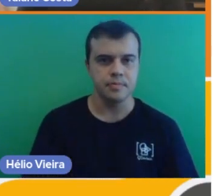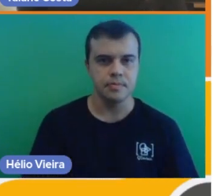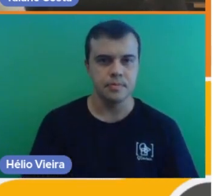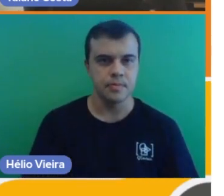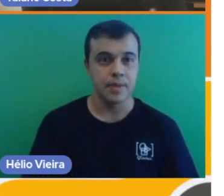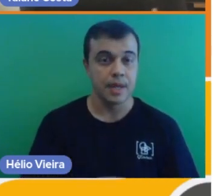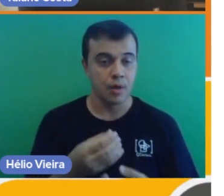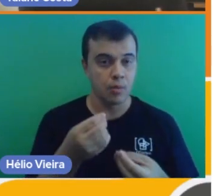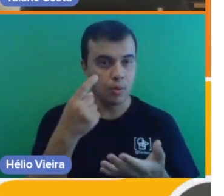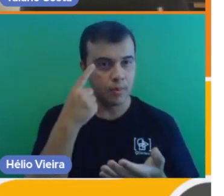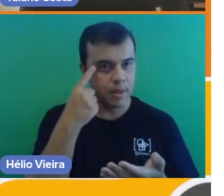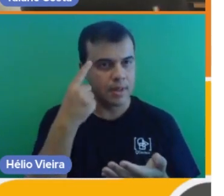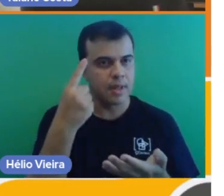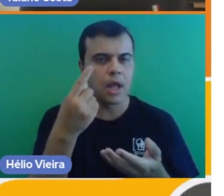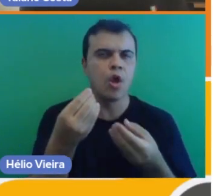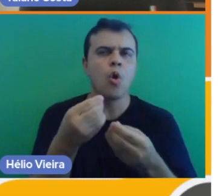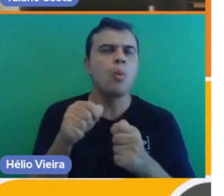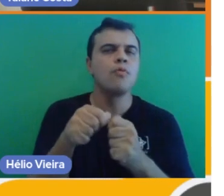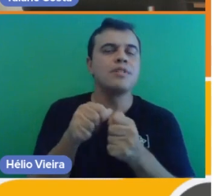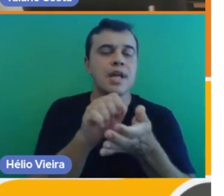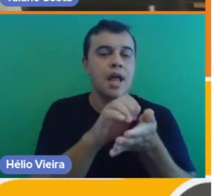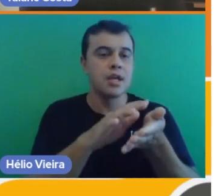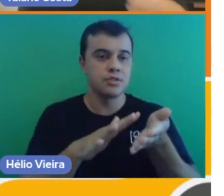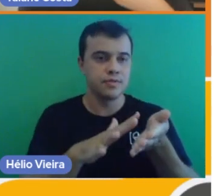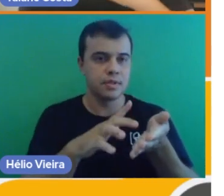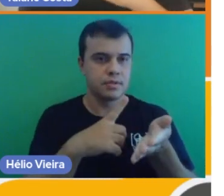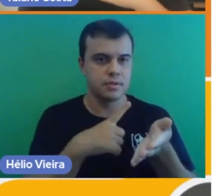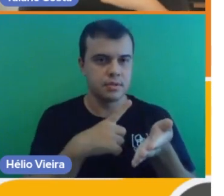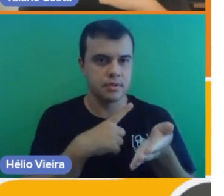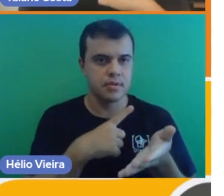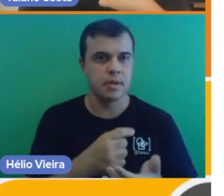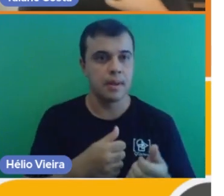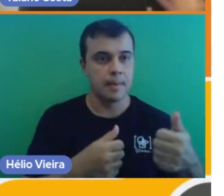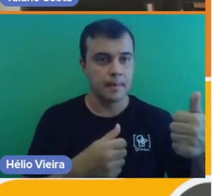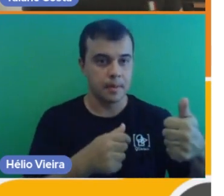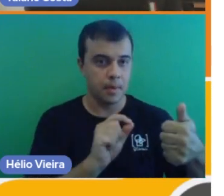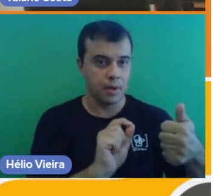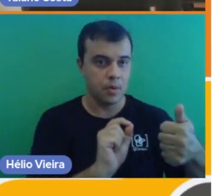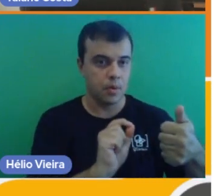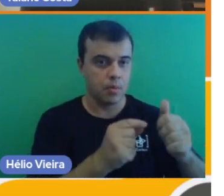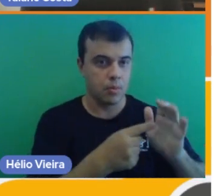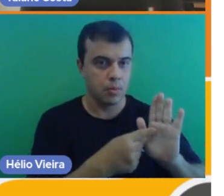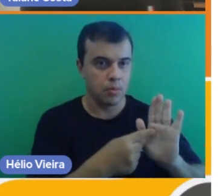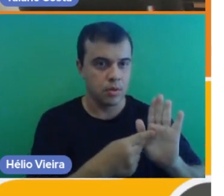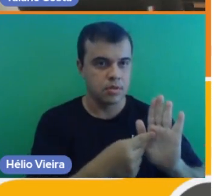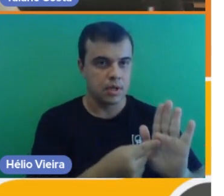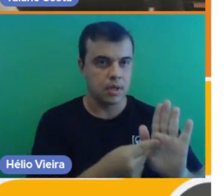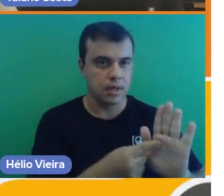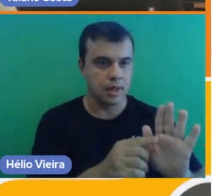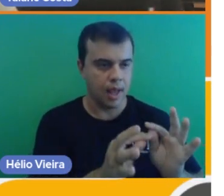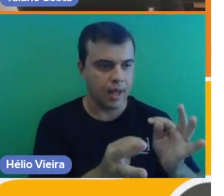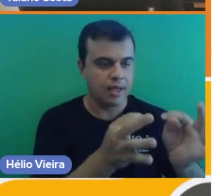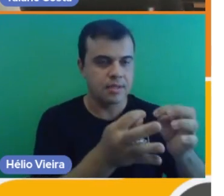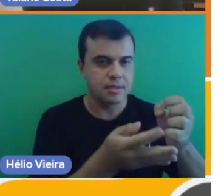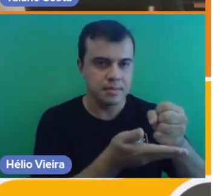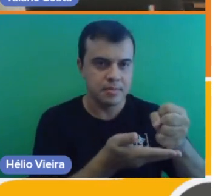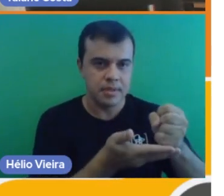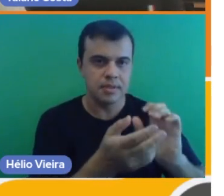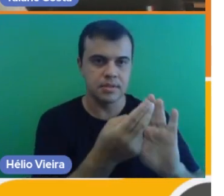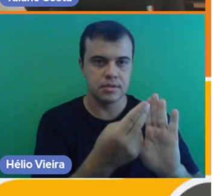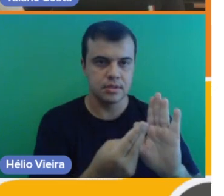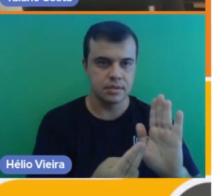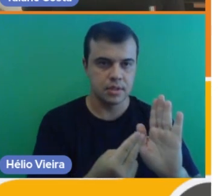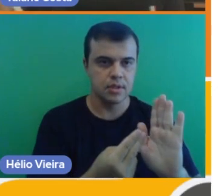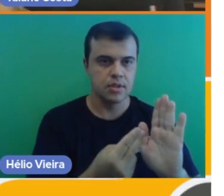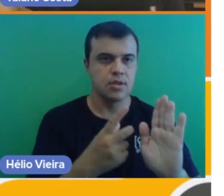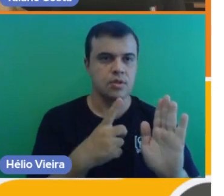Então, a ideia do desenvolvimento da atividade. Primeiro momento é demonstrar as técnicas de desenho, né?